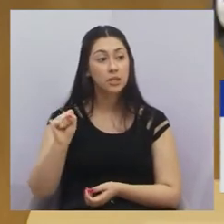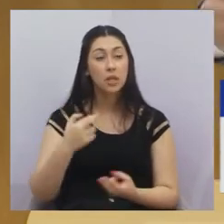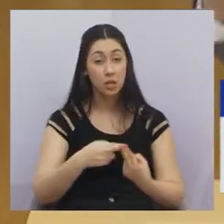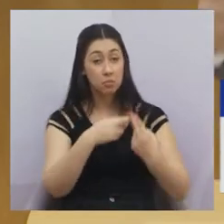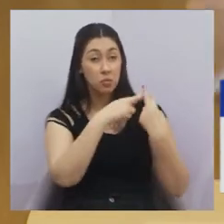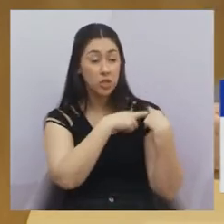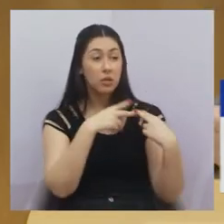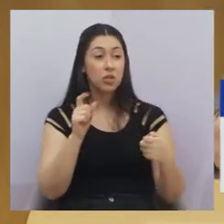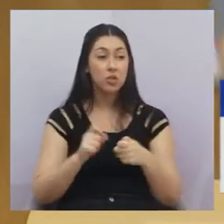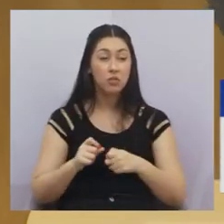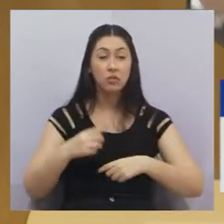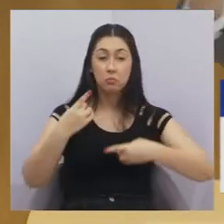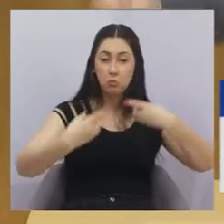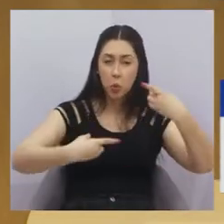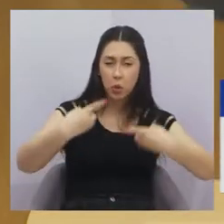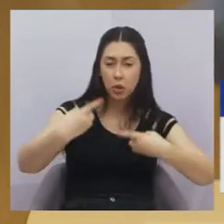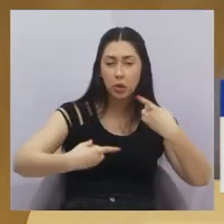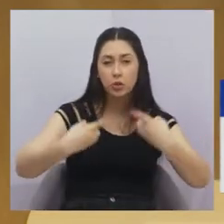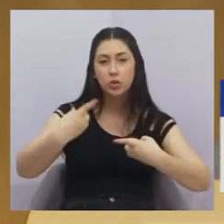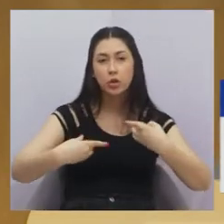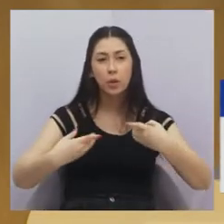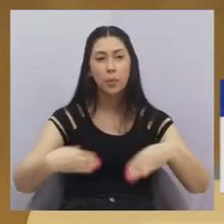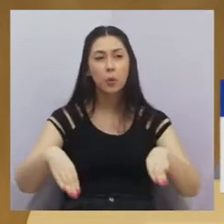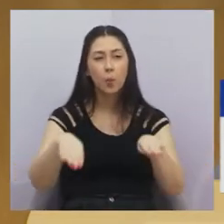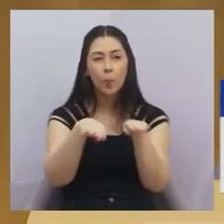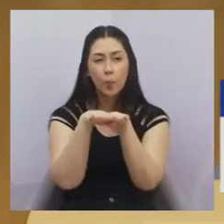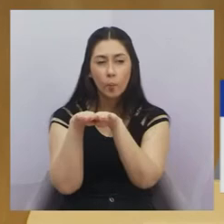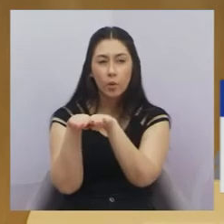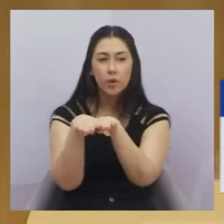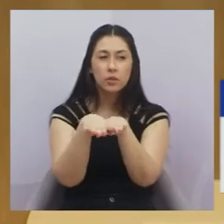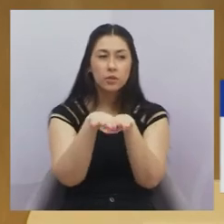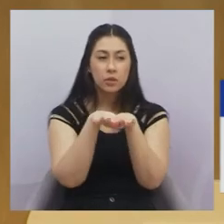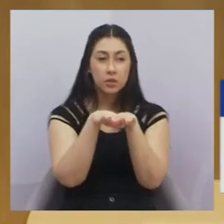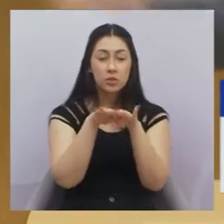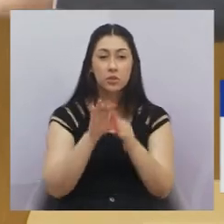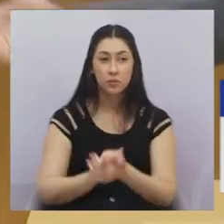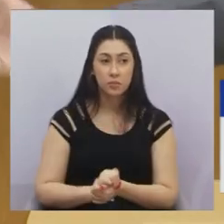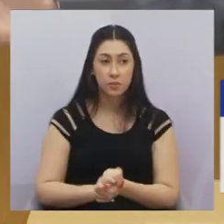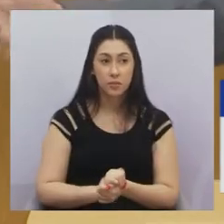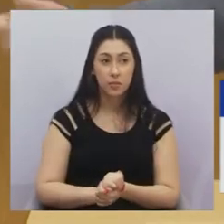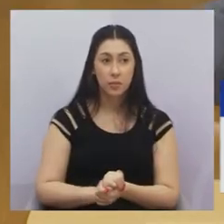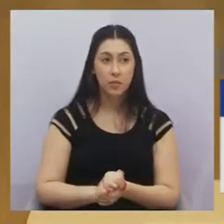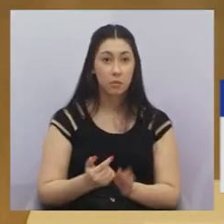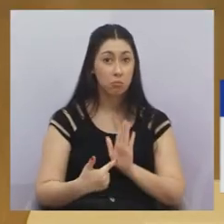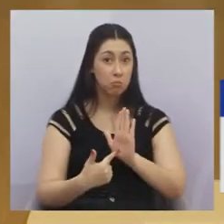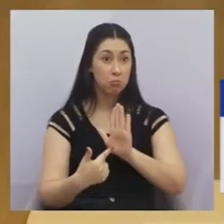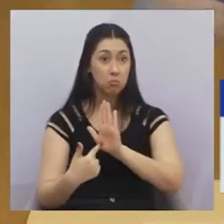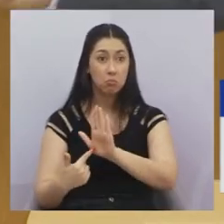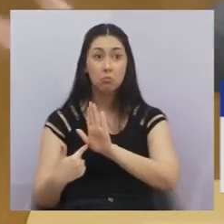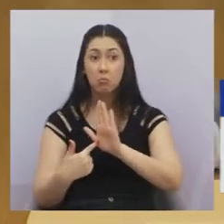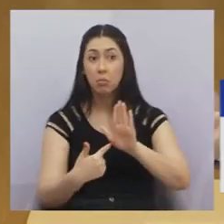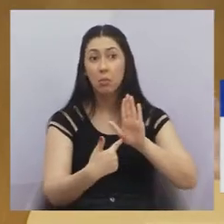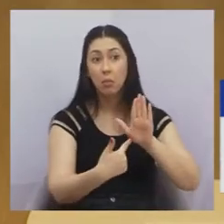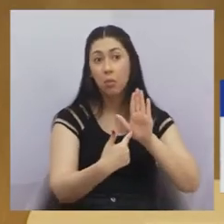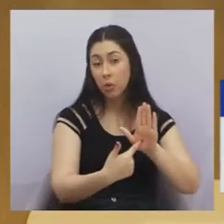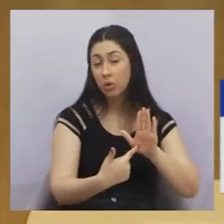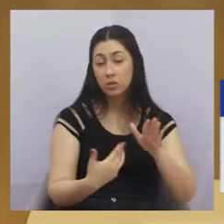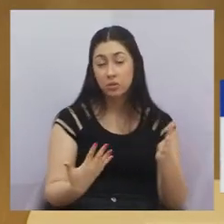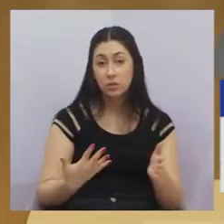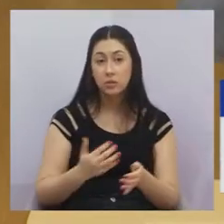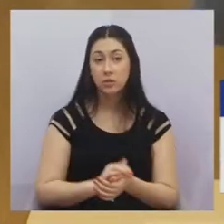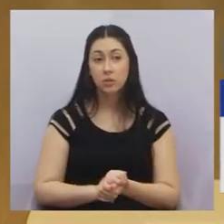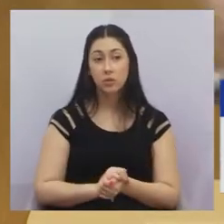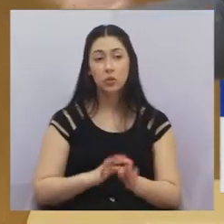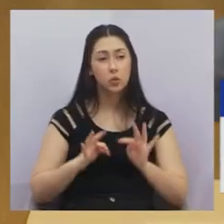fazer políticas públicas para diminuir a igualdade racial no nosso país, que todos os números indicam, que todas as universidades